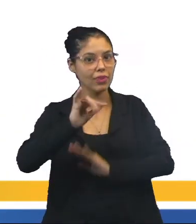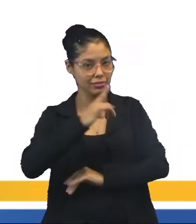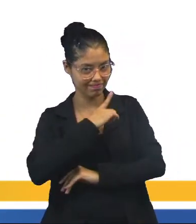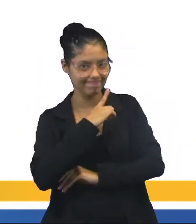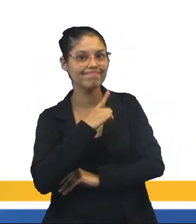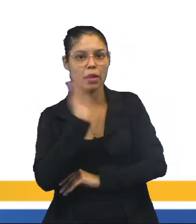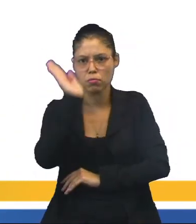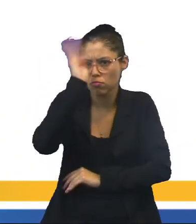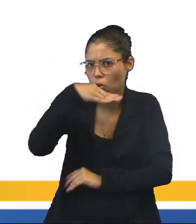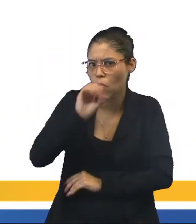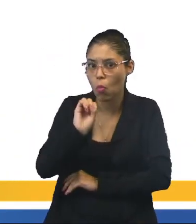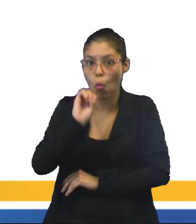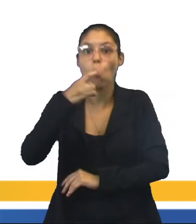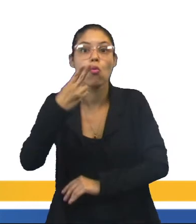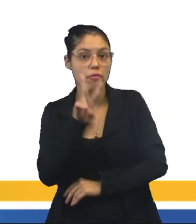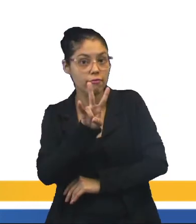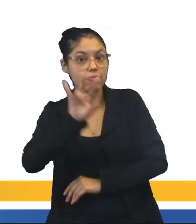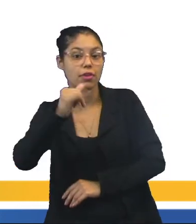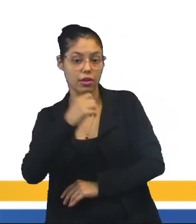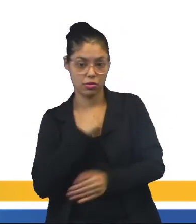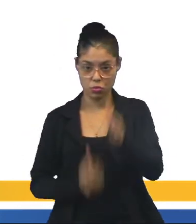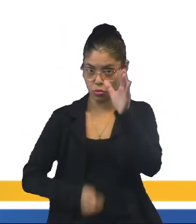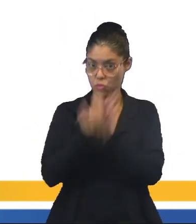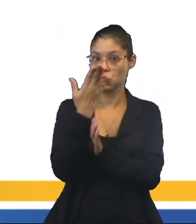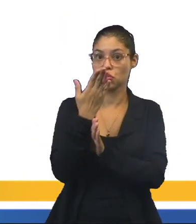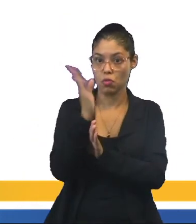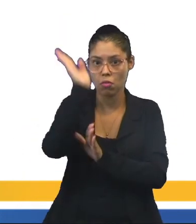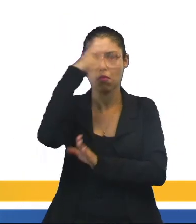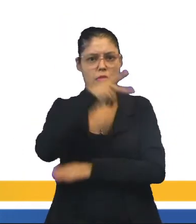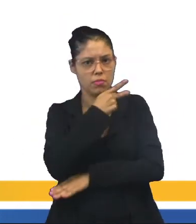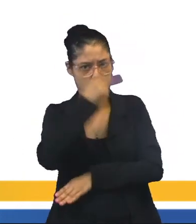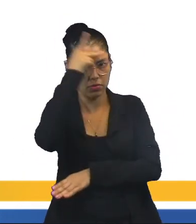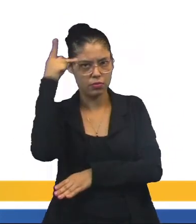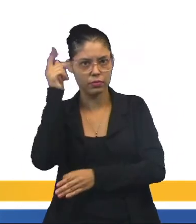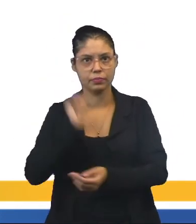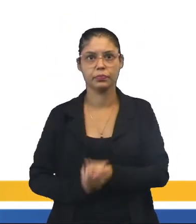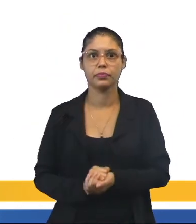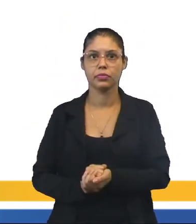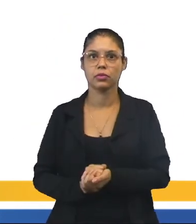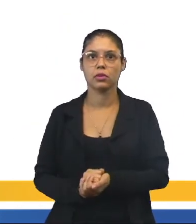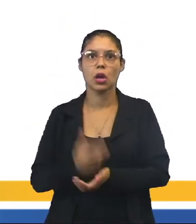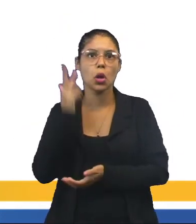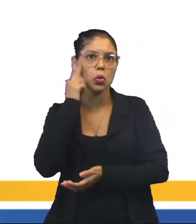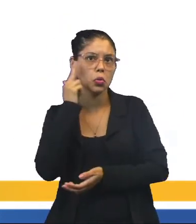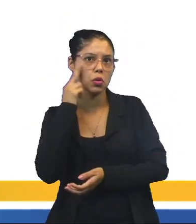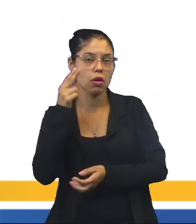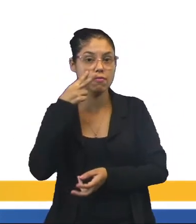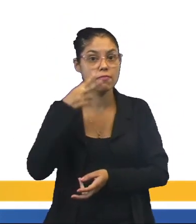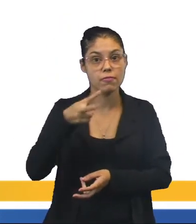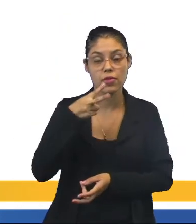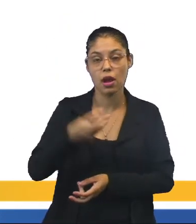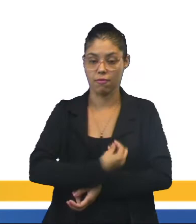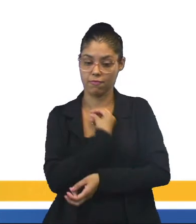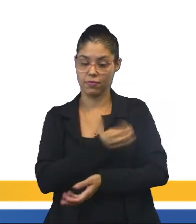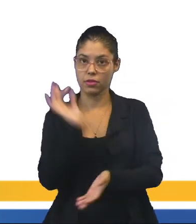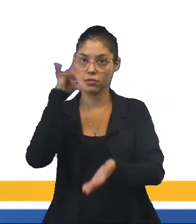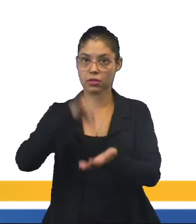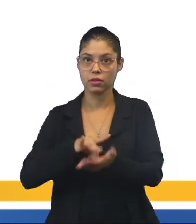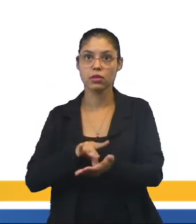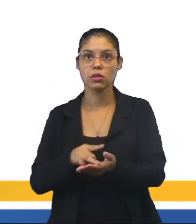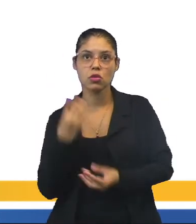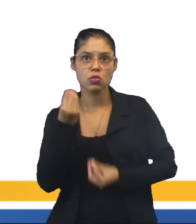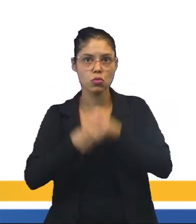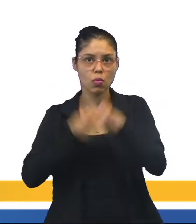seja má ou vá se tornar uma pessoa. É quase como vivenciar aquilo na vida real. A